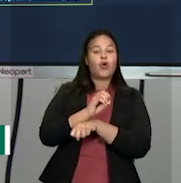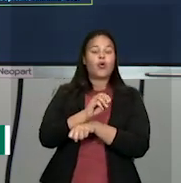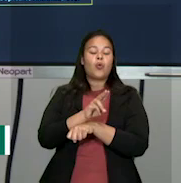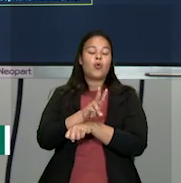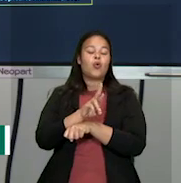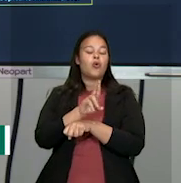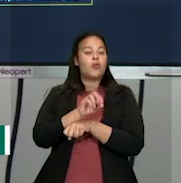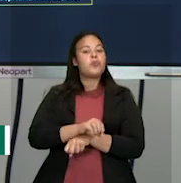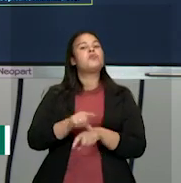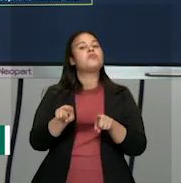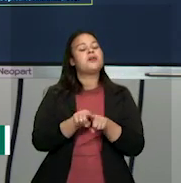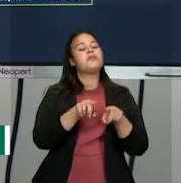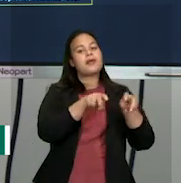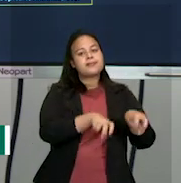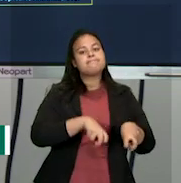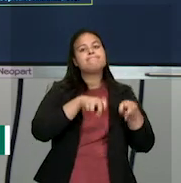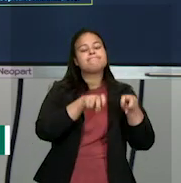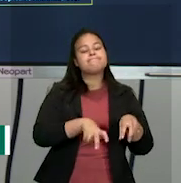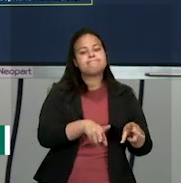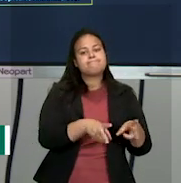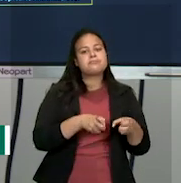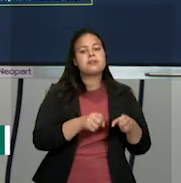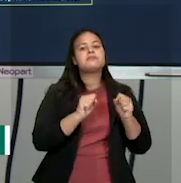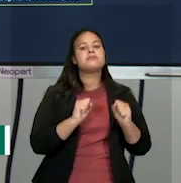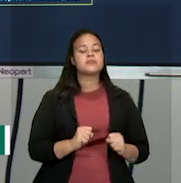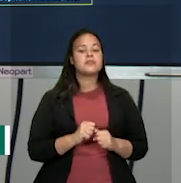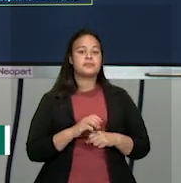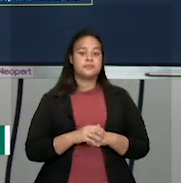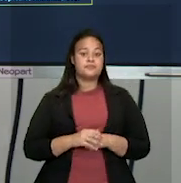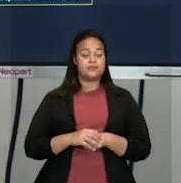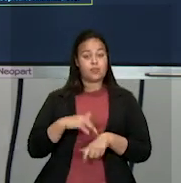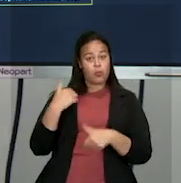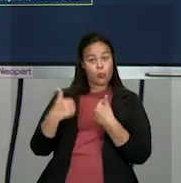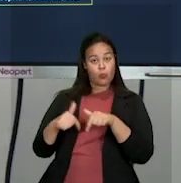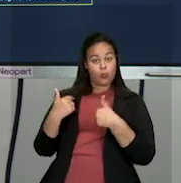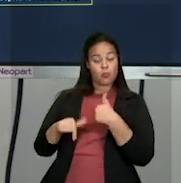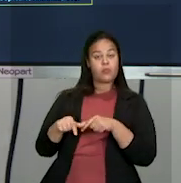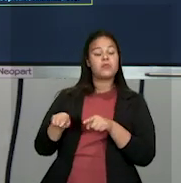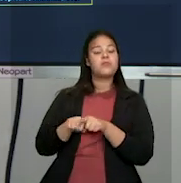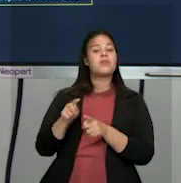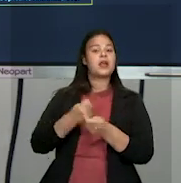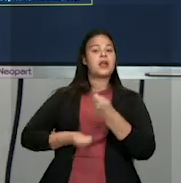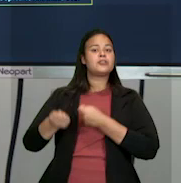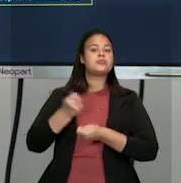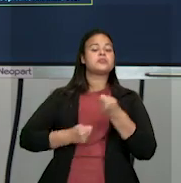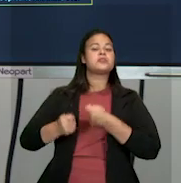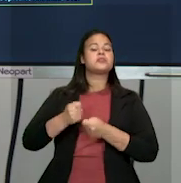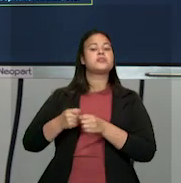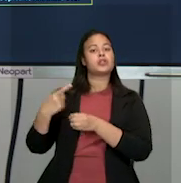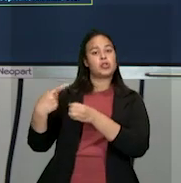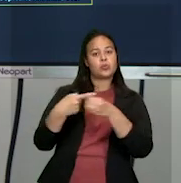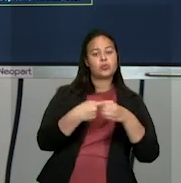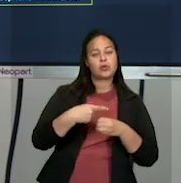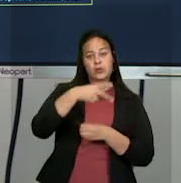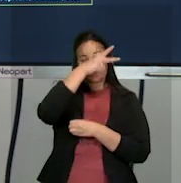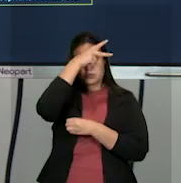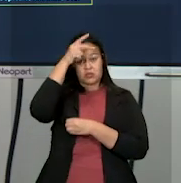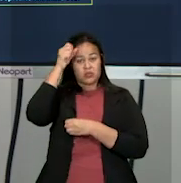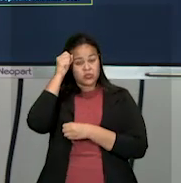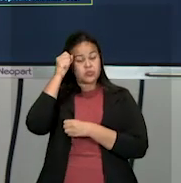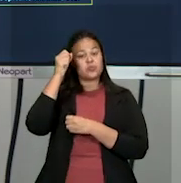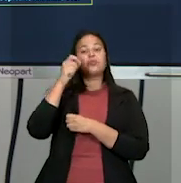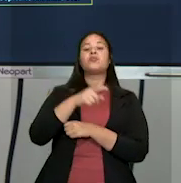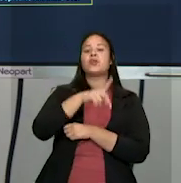pecuária. E a prestação de serviços, a administração do município, prefeitura,